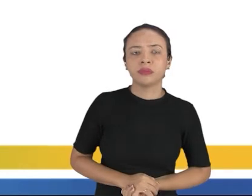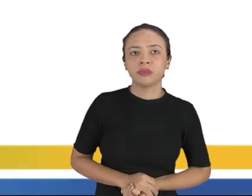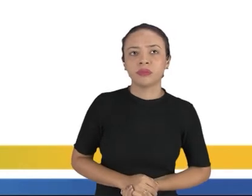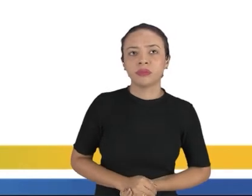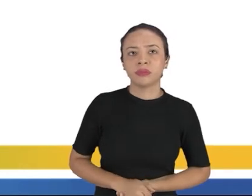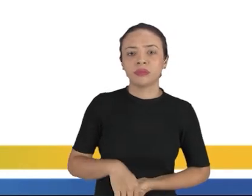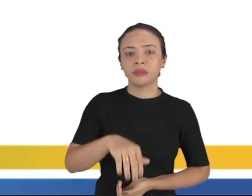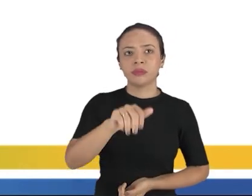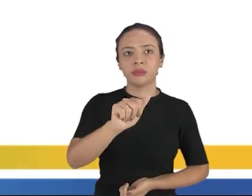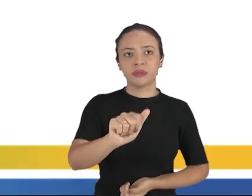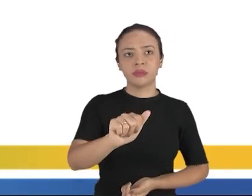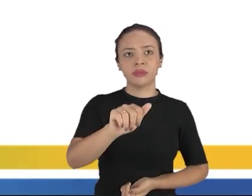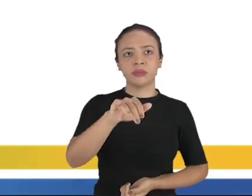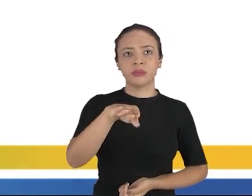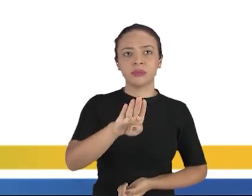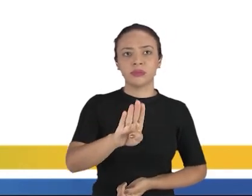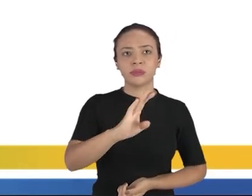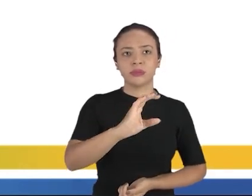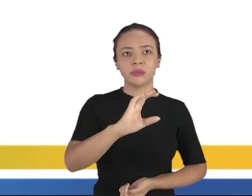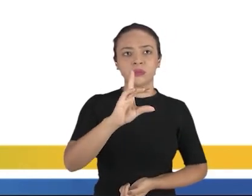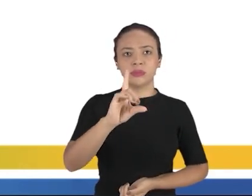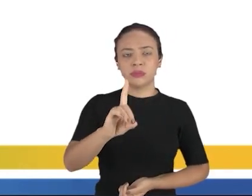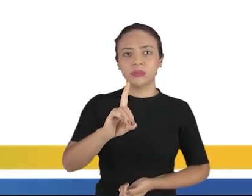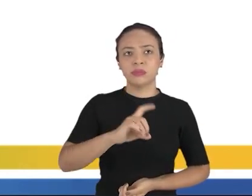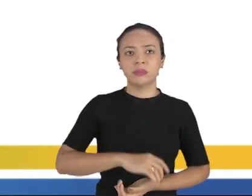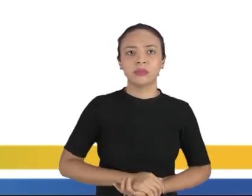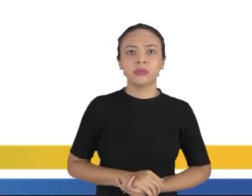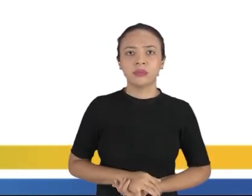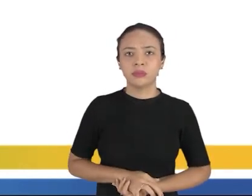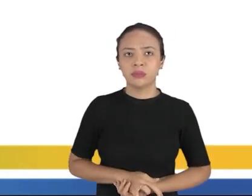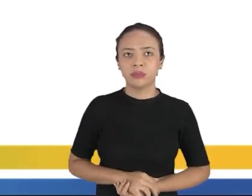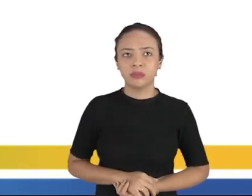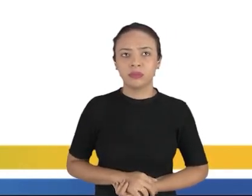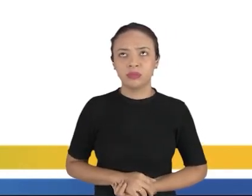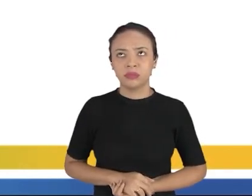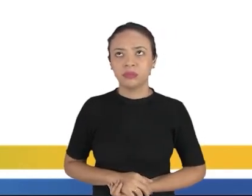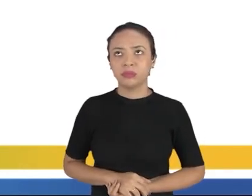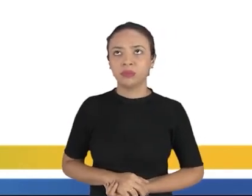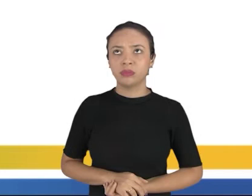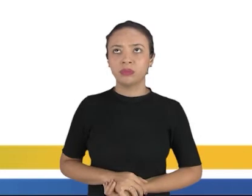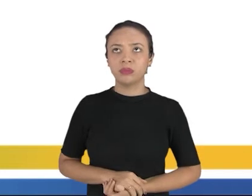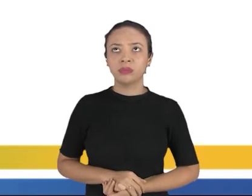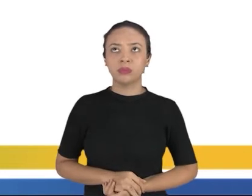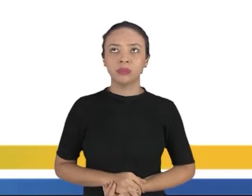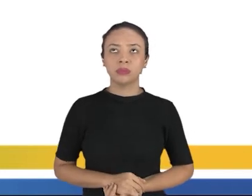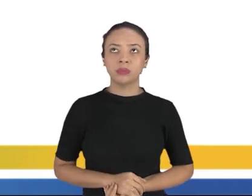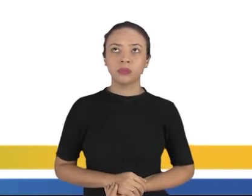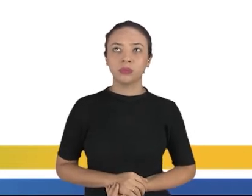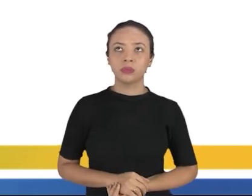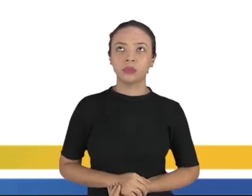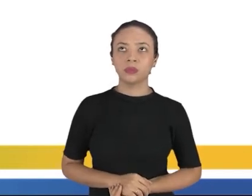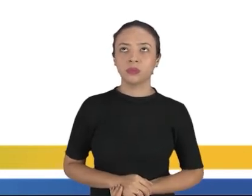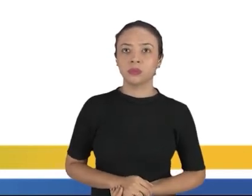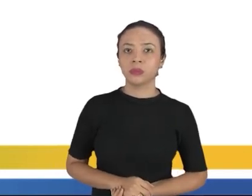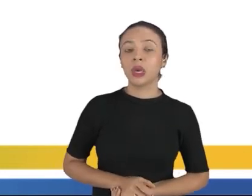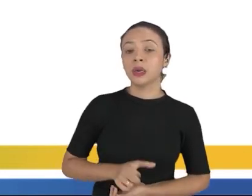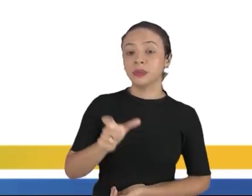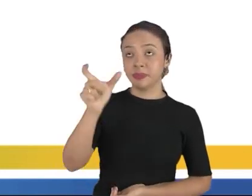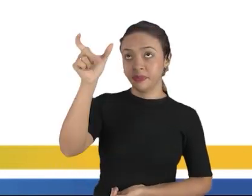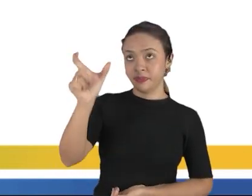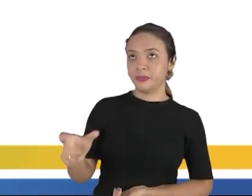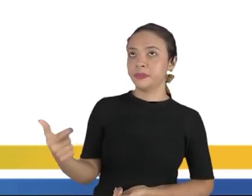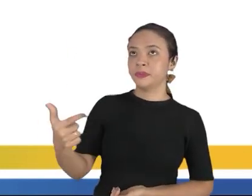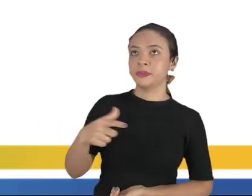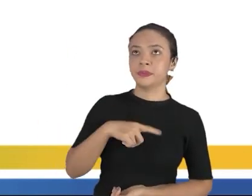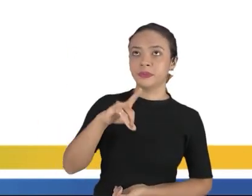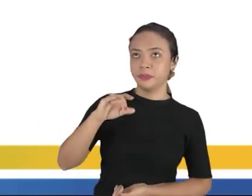Day, letra B, Halloween, letra C, Thanksgiving e na letra D, Independence Day. E na segunda parte nós temos as